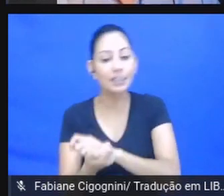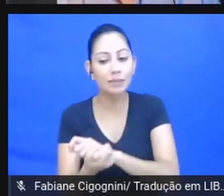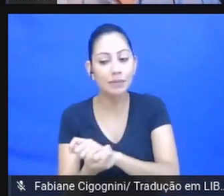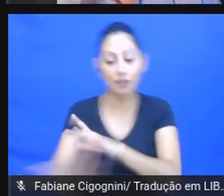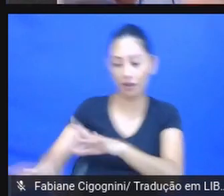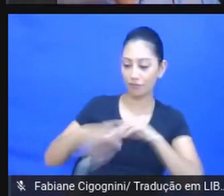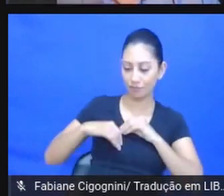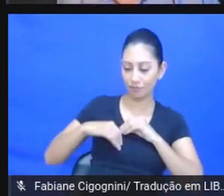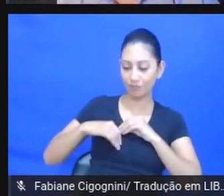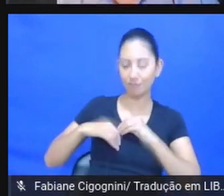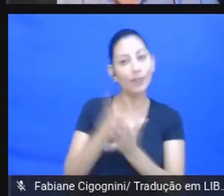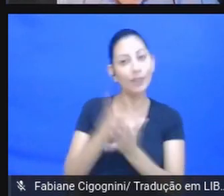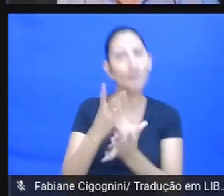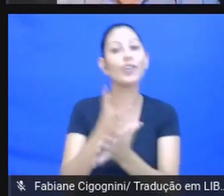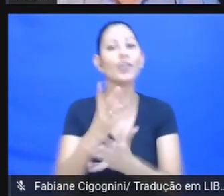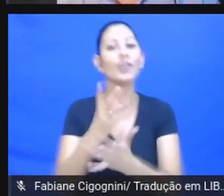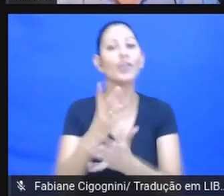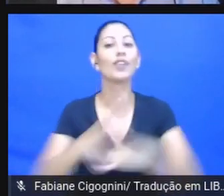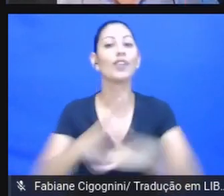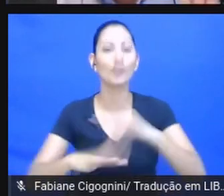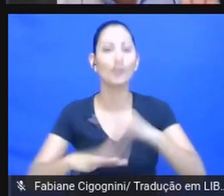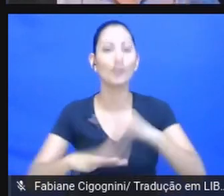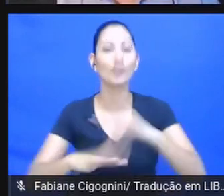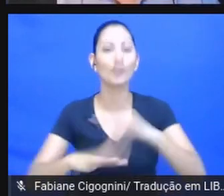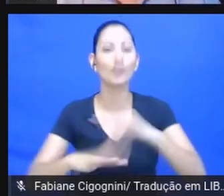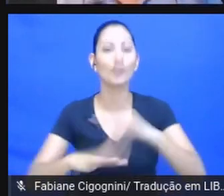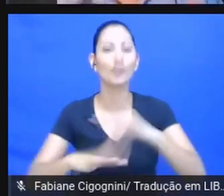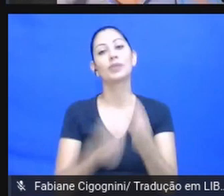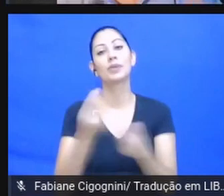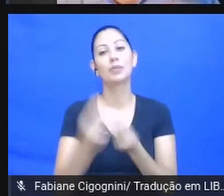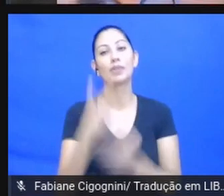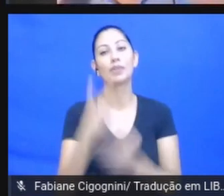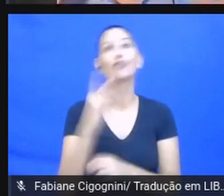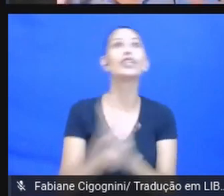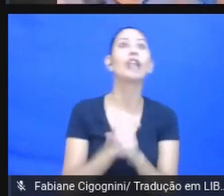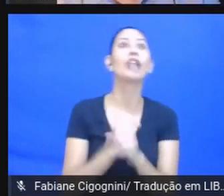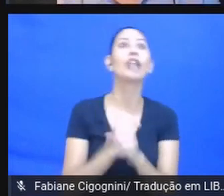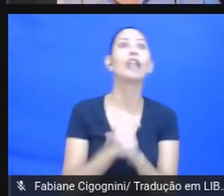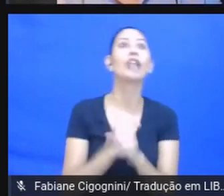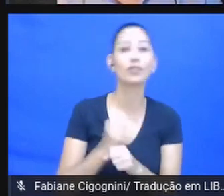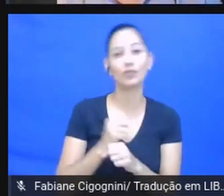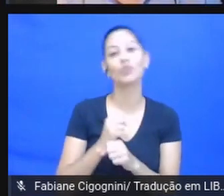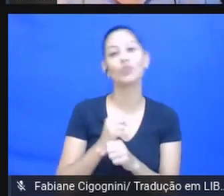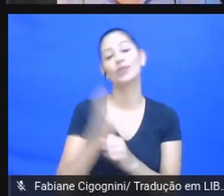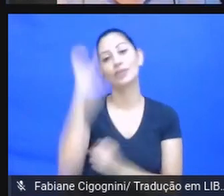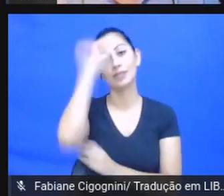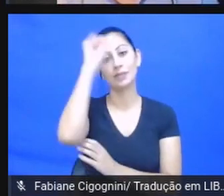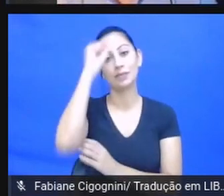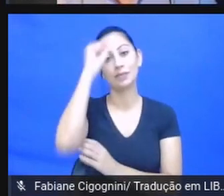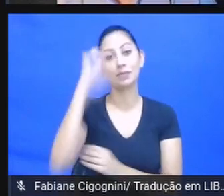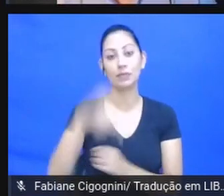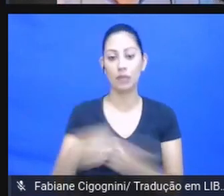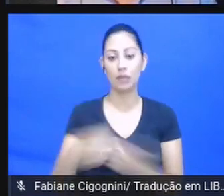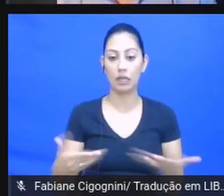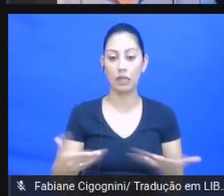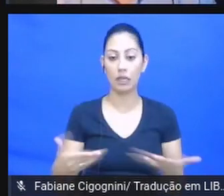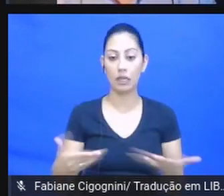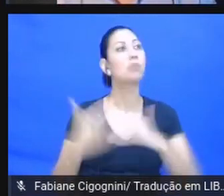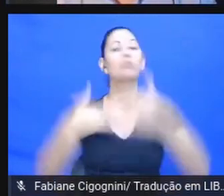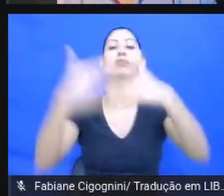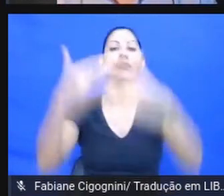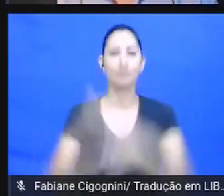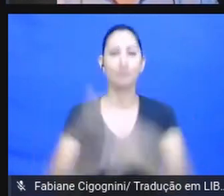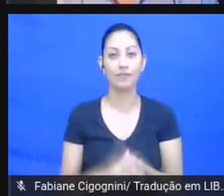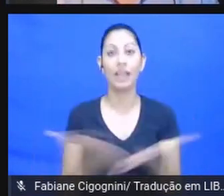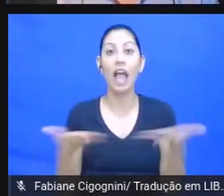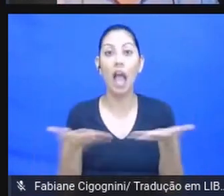imaginei que em pouco tempo, em uns 20 anos, já estaríamos todos muito mais avançados. Talvez agora,